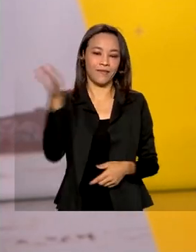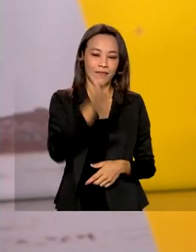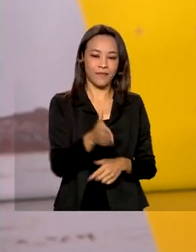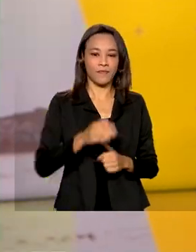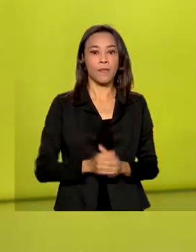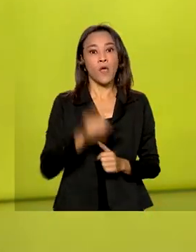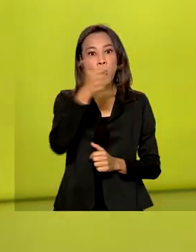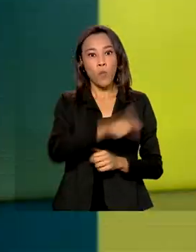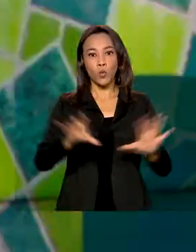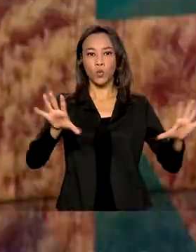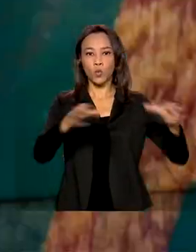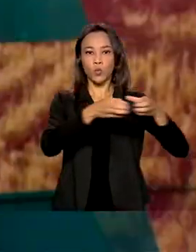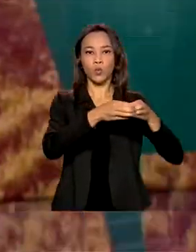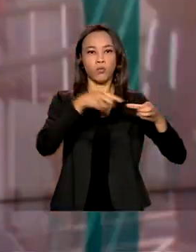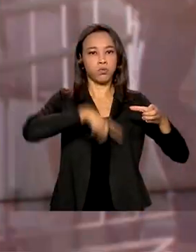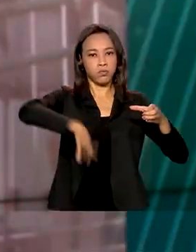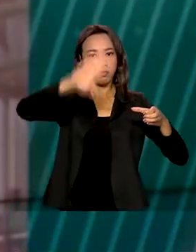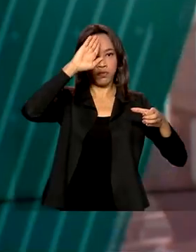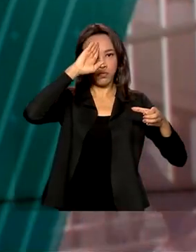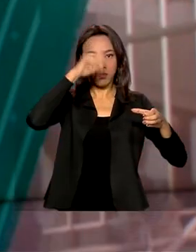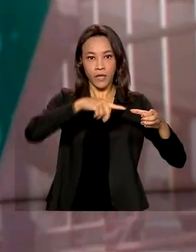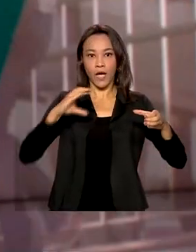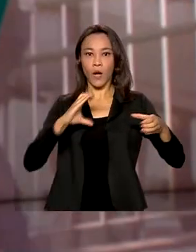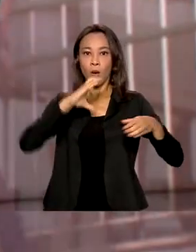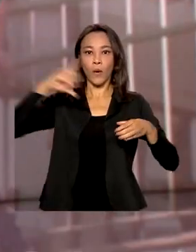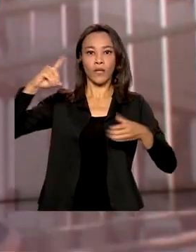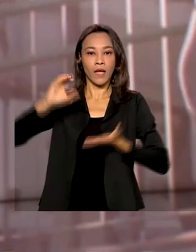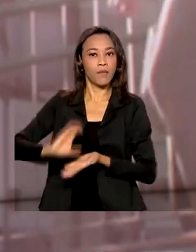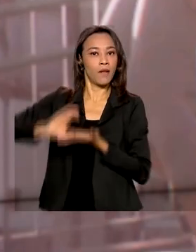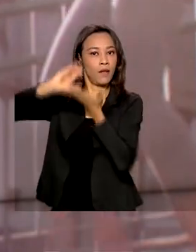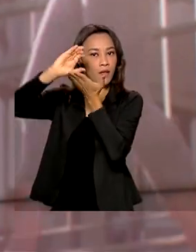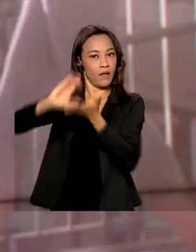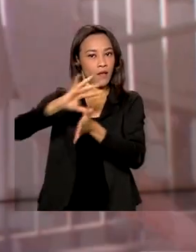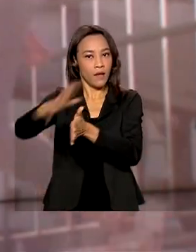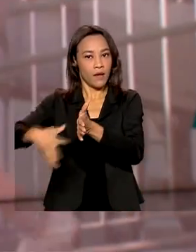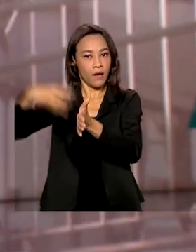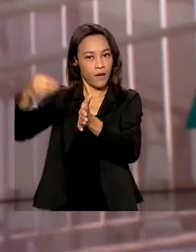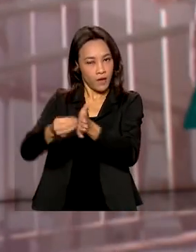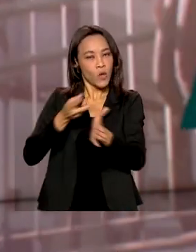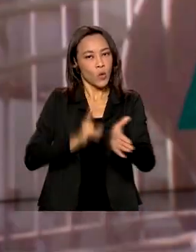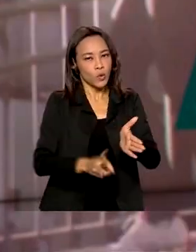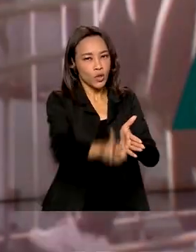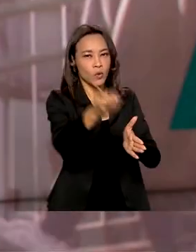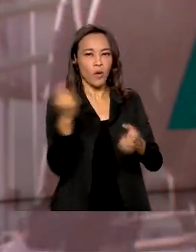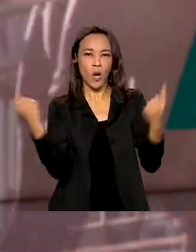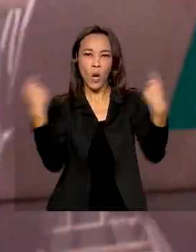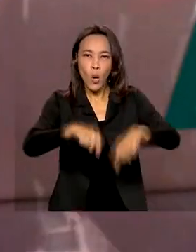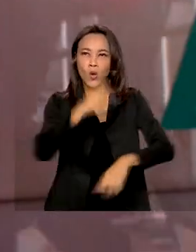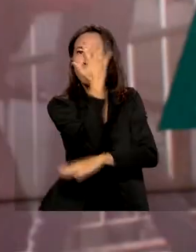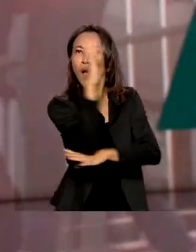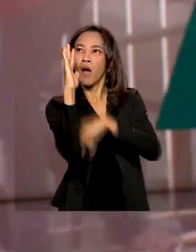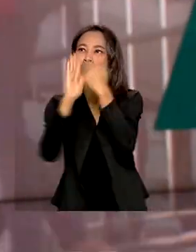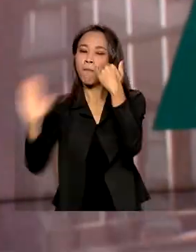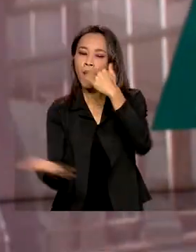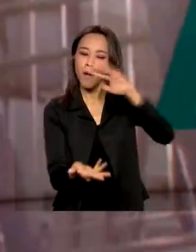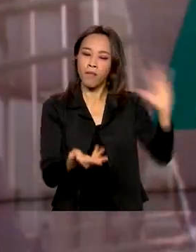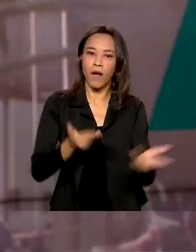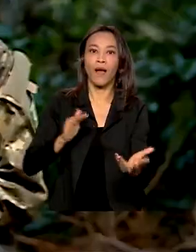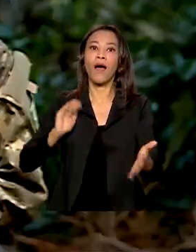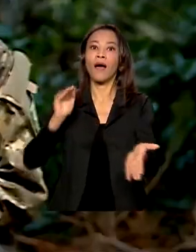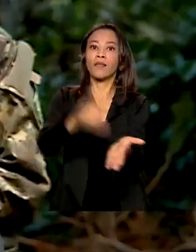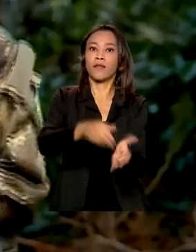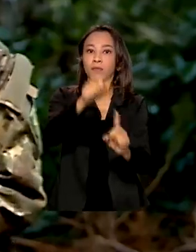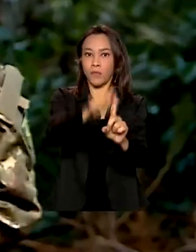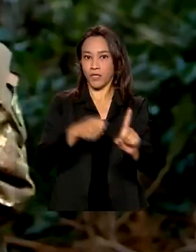operação samaúma coordenada pelo conselho da Amazônia Legal segue no o tratamento legal em várias regiões do país até